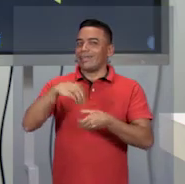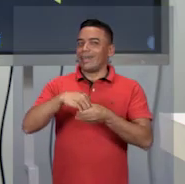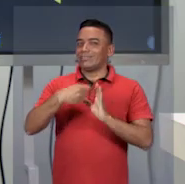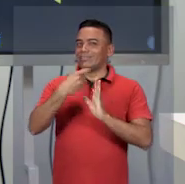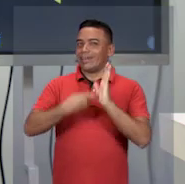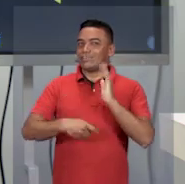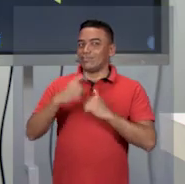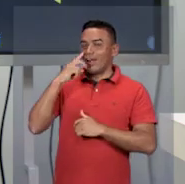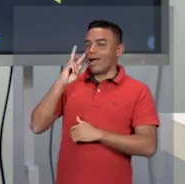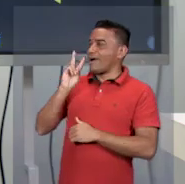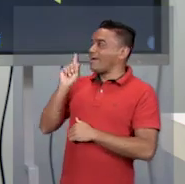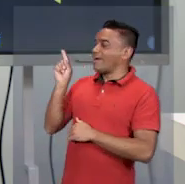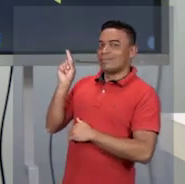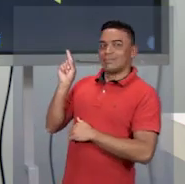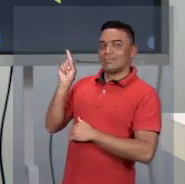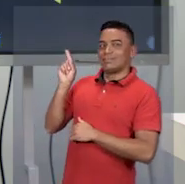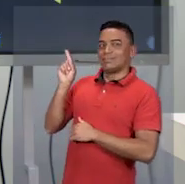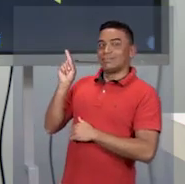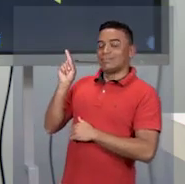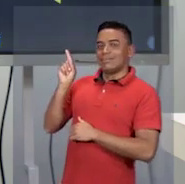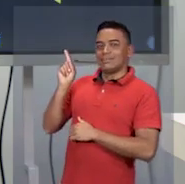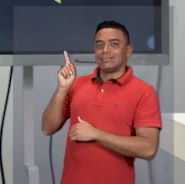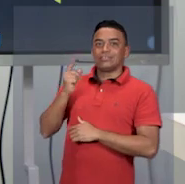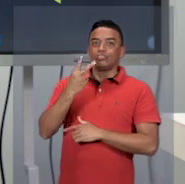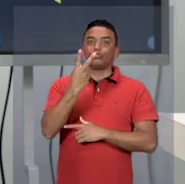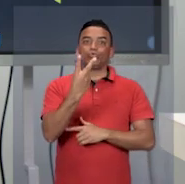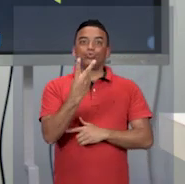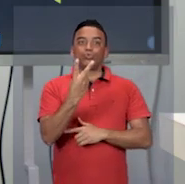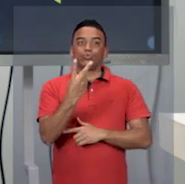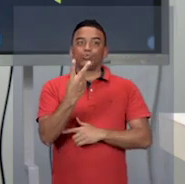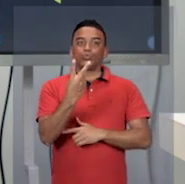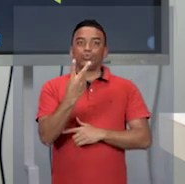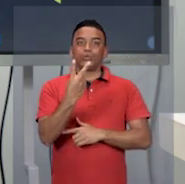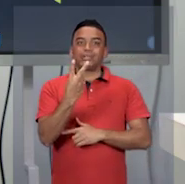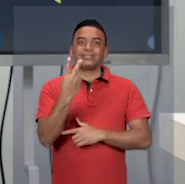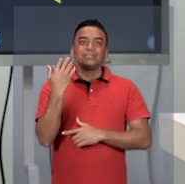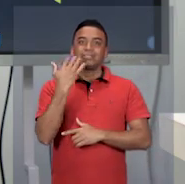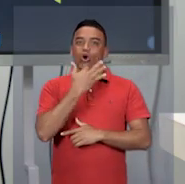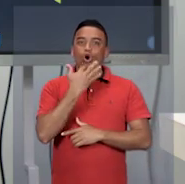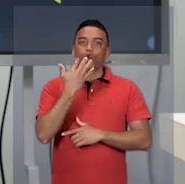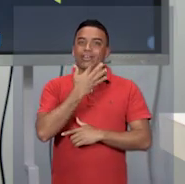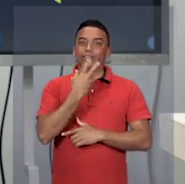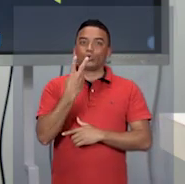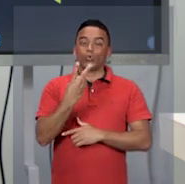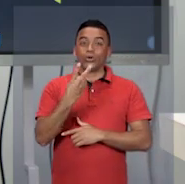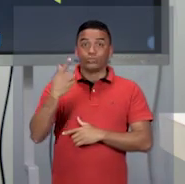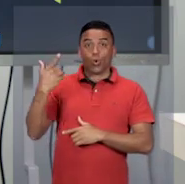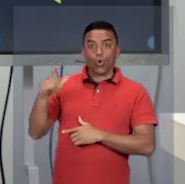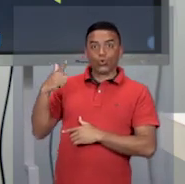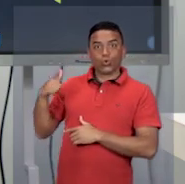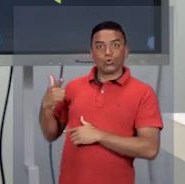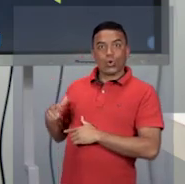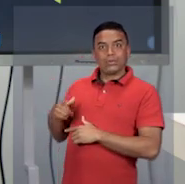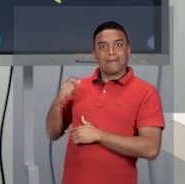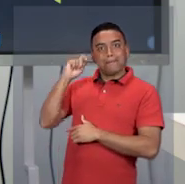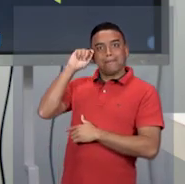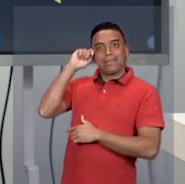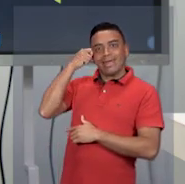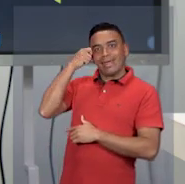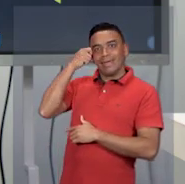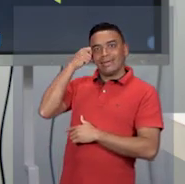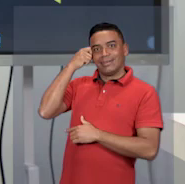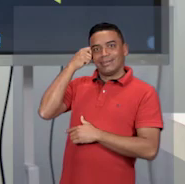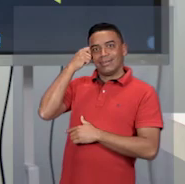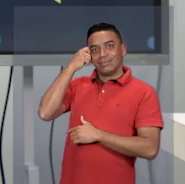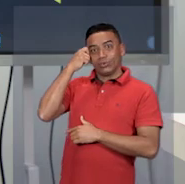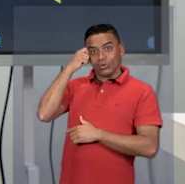para ver, ó, só tem duas coisas coloridas. O resto está tudo em preto e branco. É como se a pessoa tivesse vivido